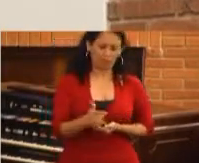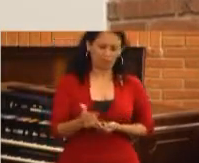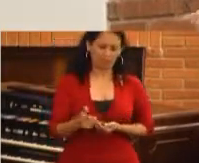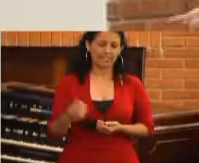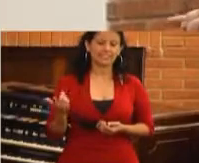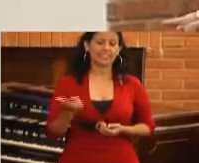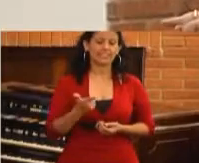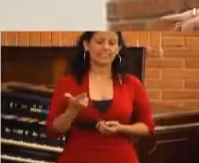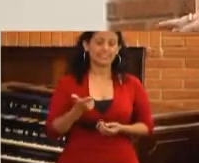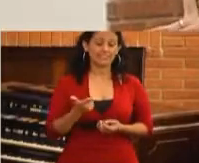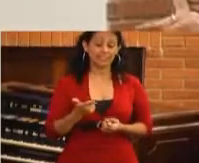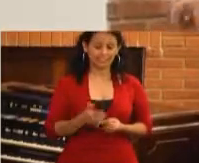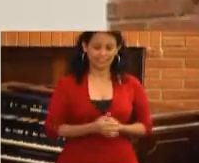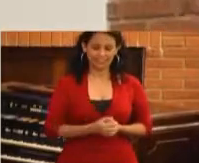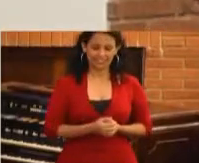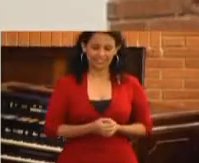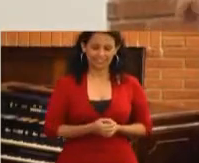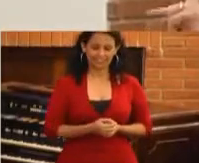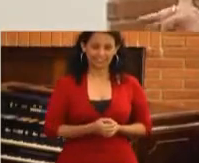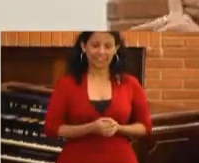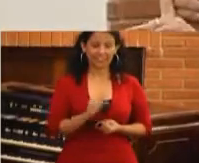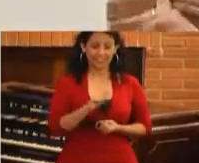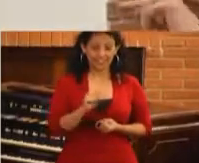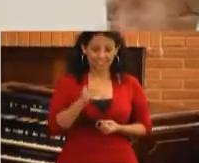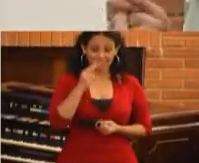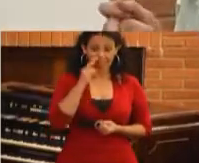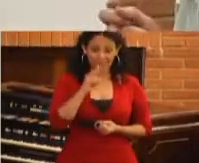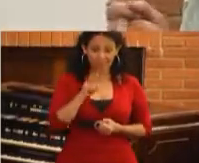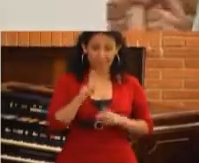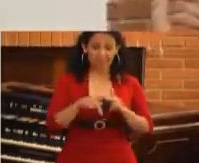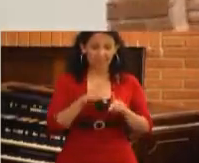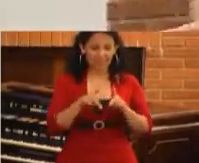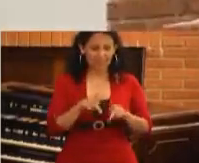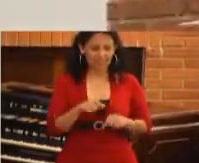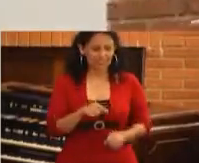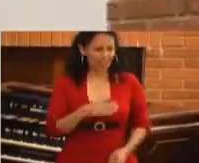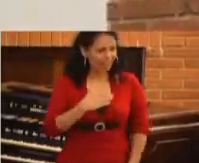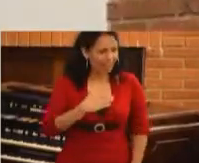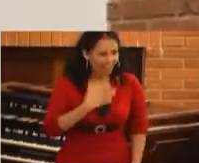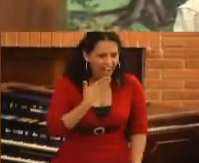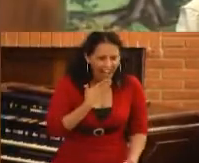segunda delas é que eu vou ver gente que eu não esperava ver.